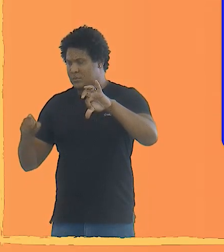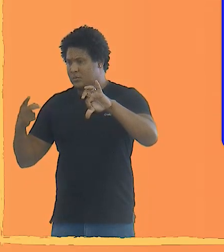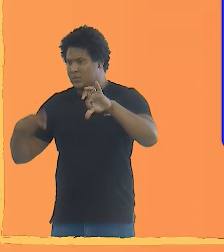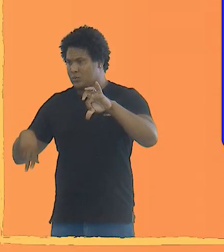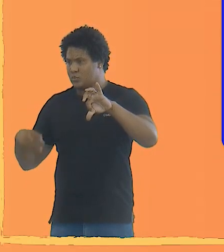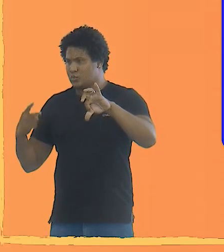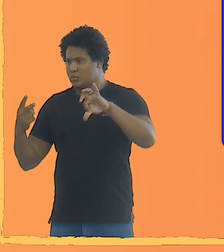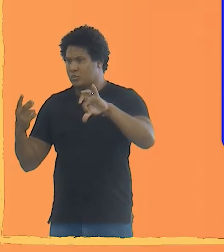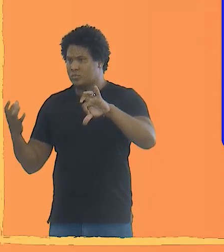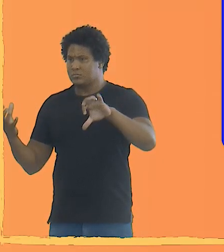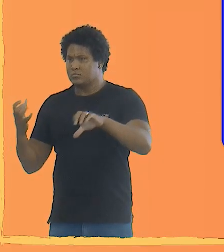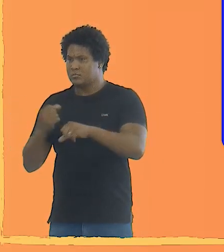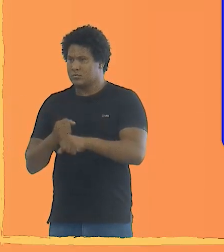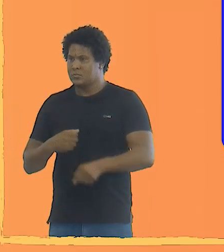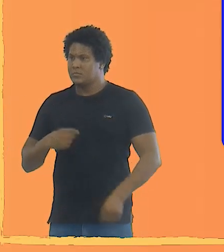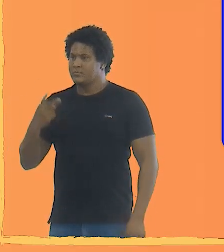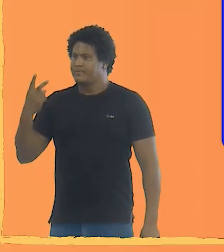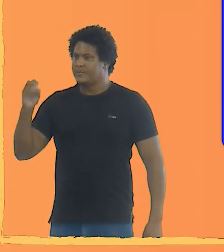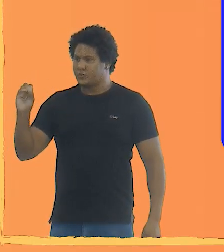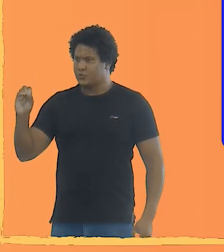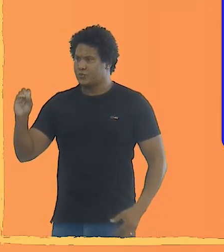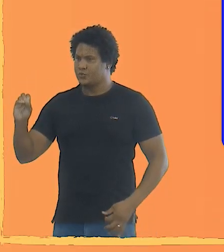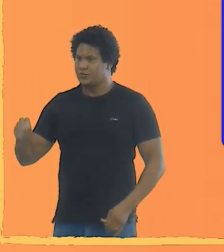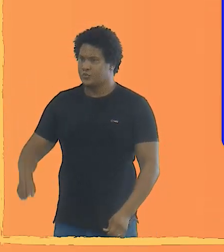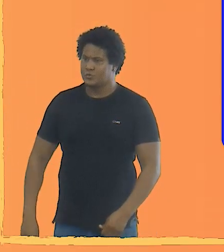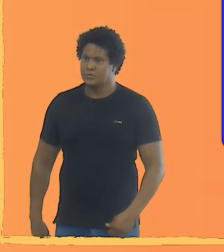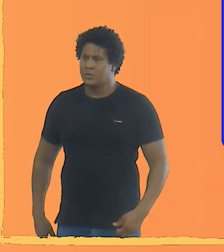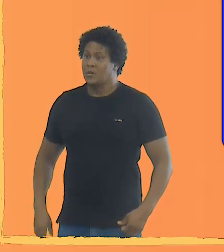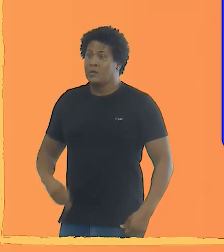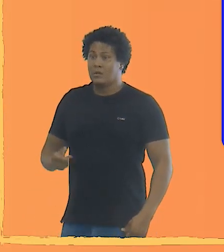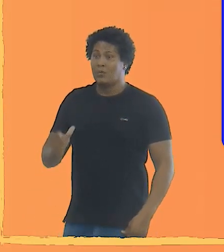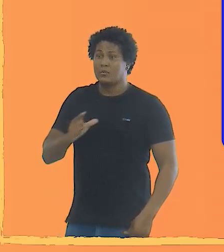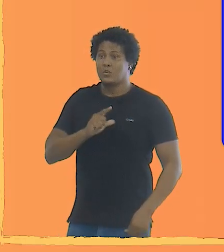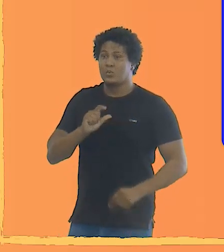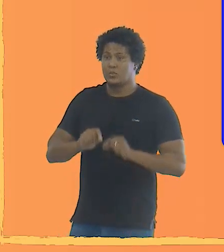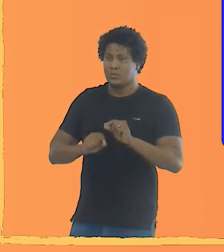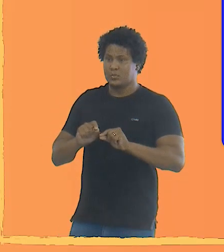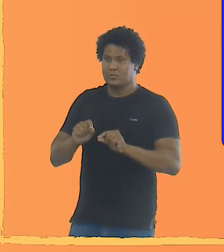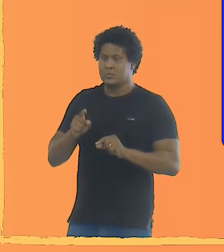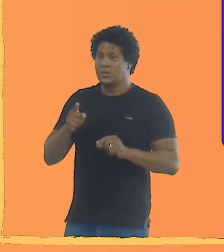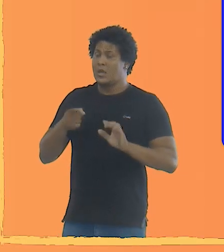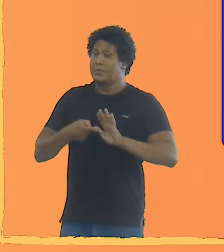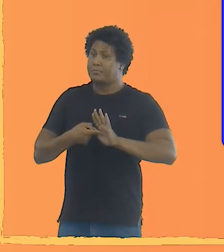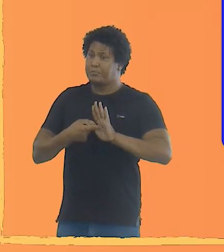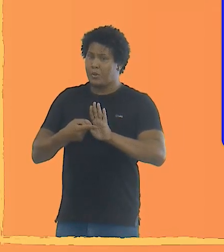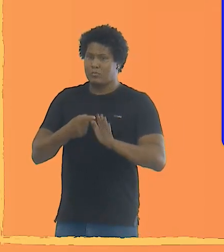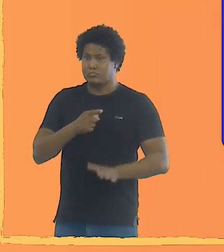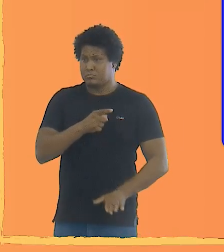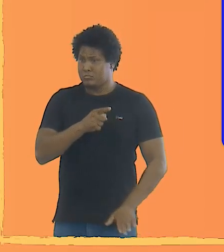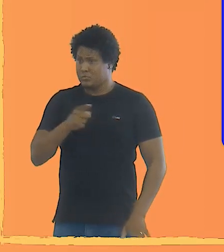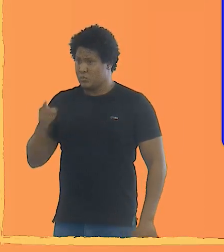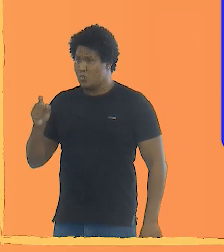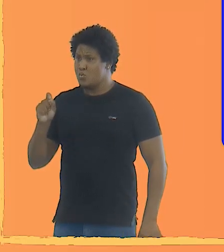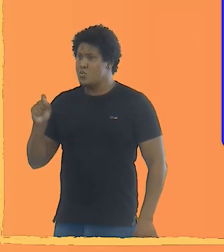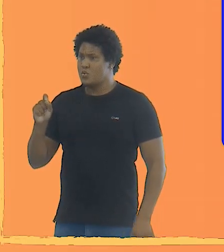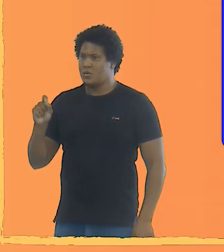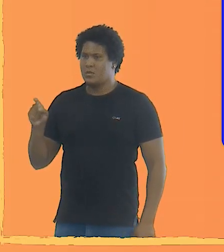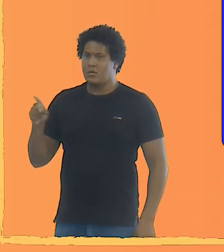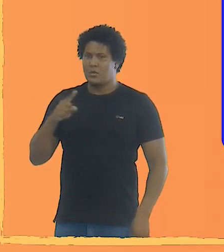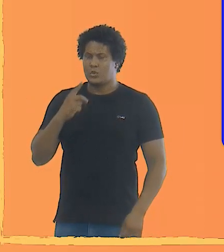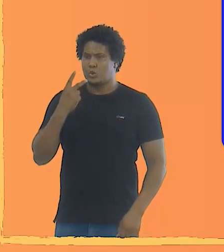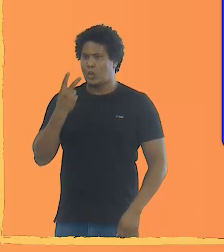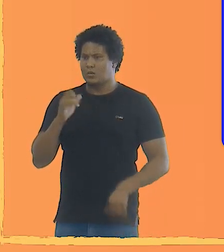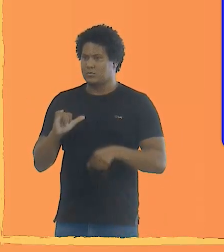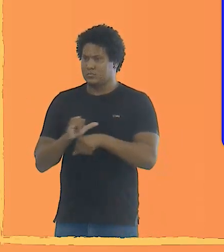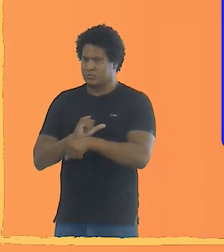possibilidades? 20 possibilidades. Então, a gente está tentando mostrar aqui para vocês 2 formas diferentes de resolver essa mesma